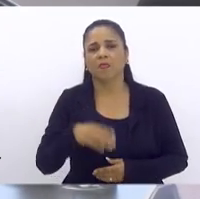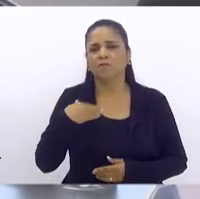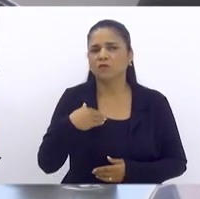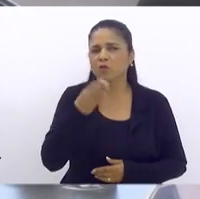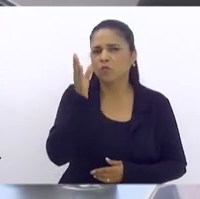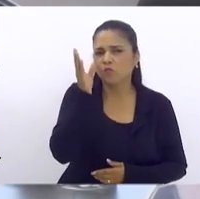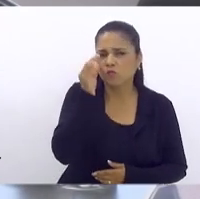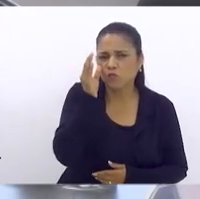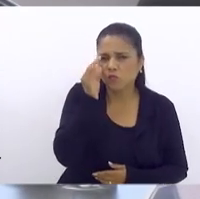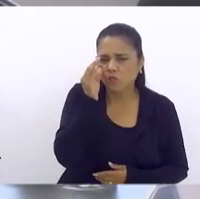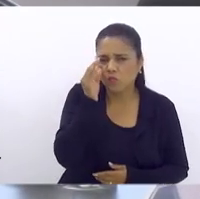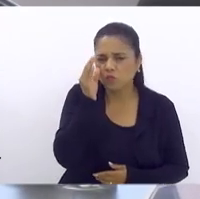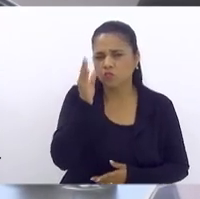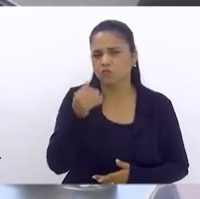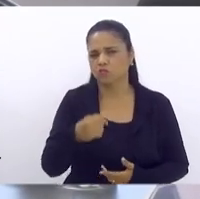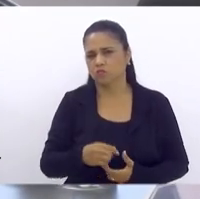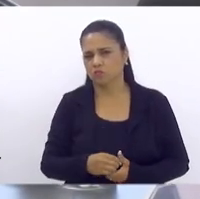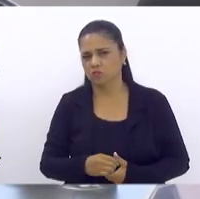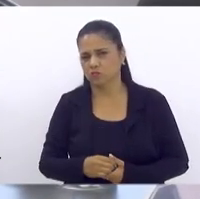saber o seguinte.